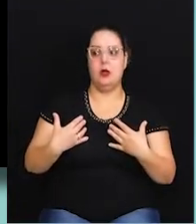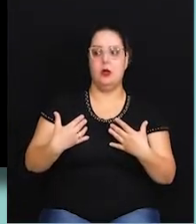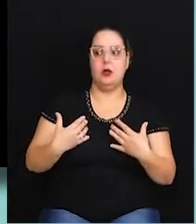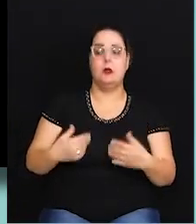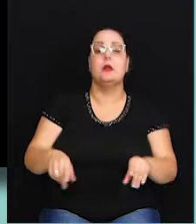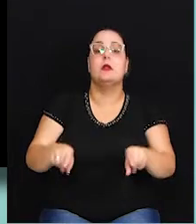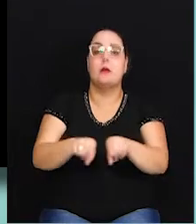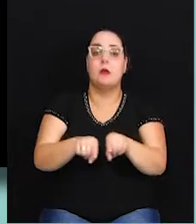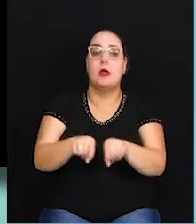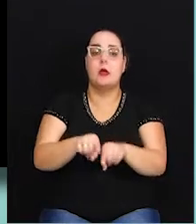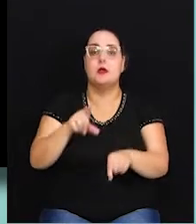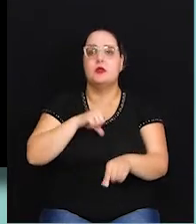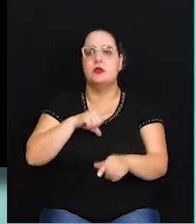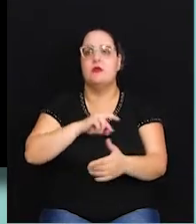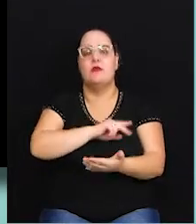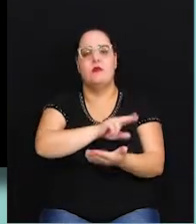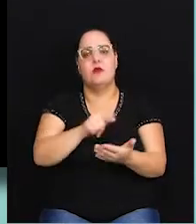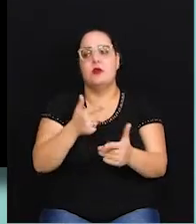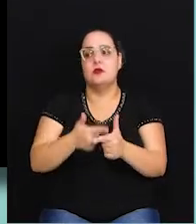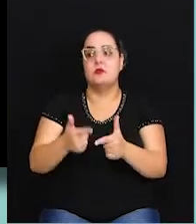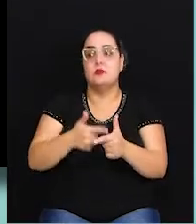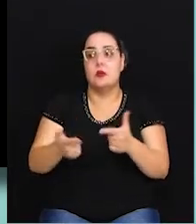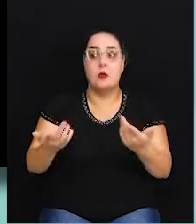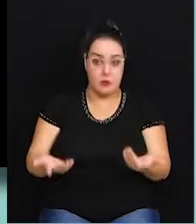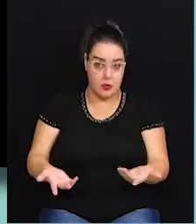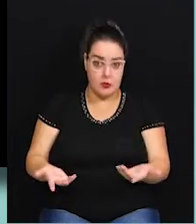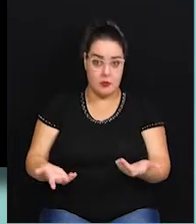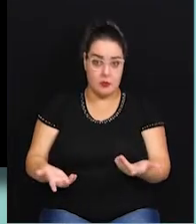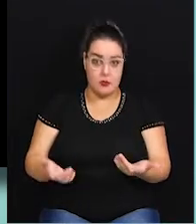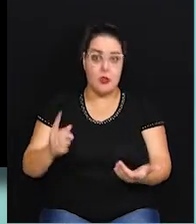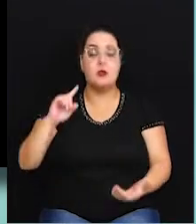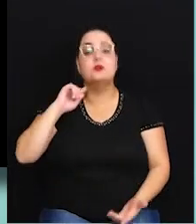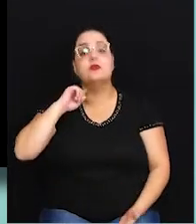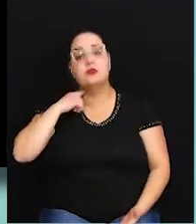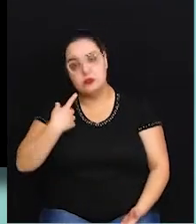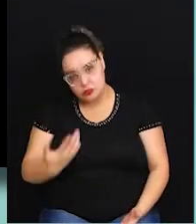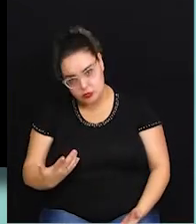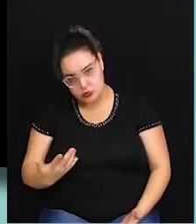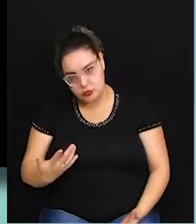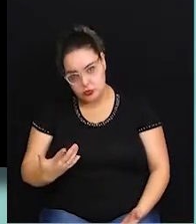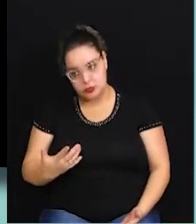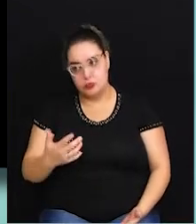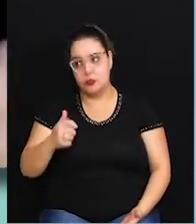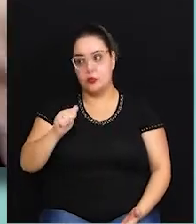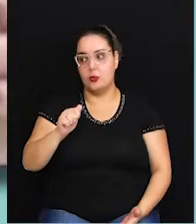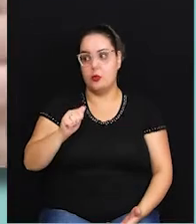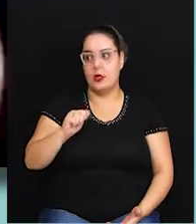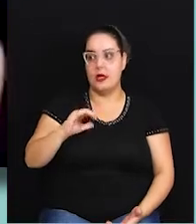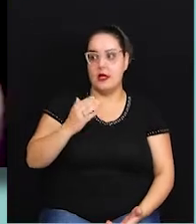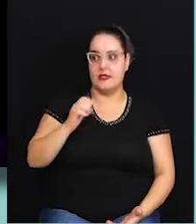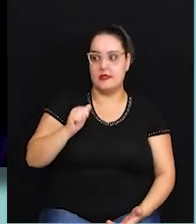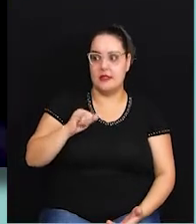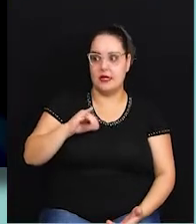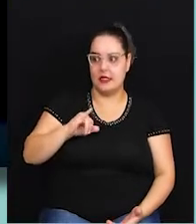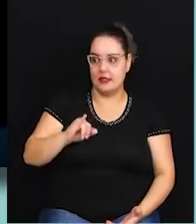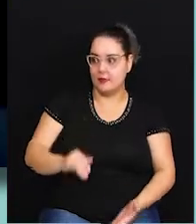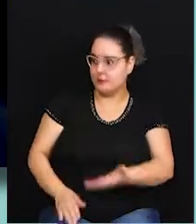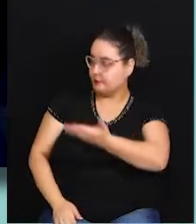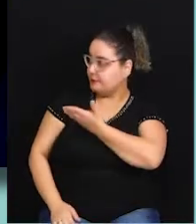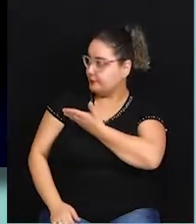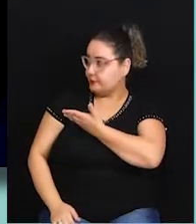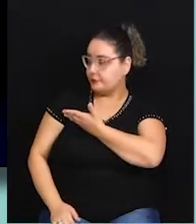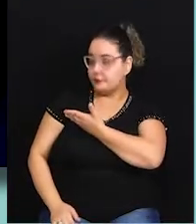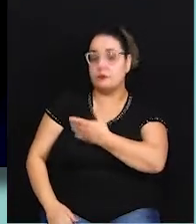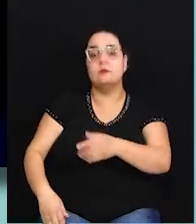bananeira, eles também tinham muitos problemas em relação aos resíduos provenientes do açaí de Jussara.